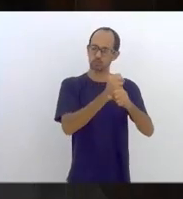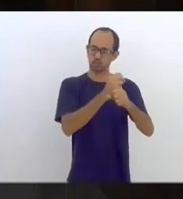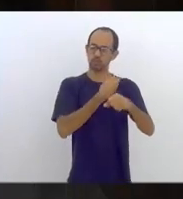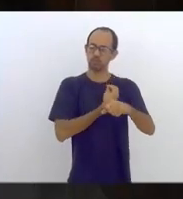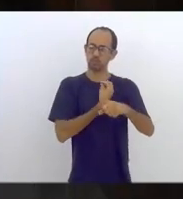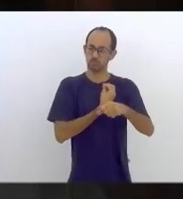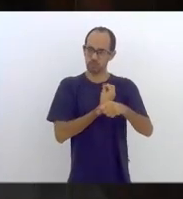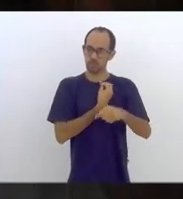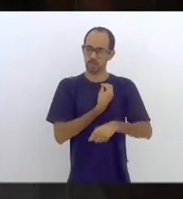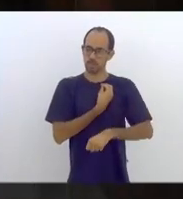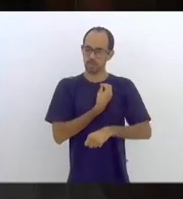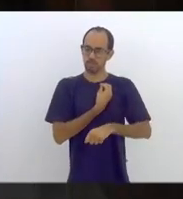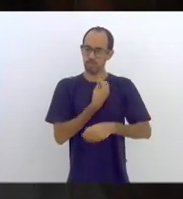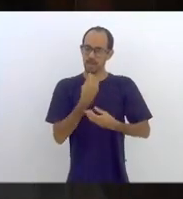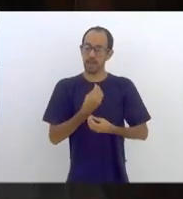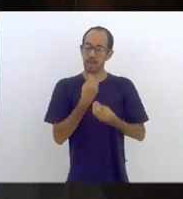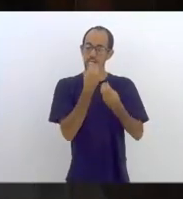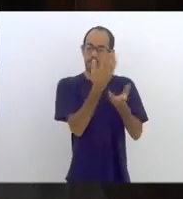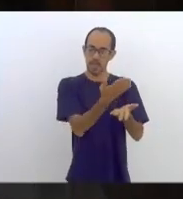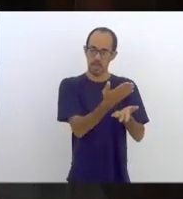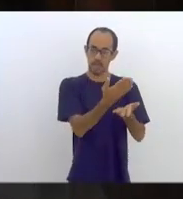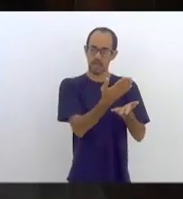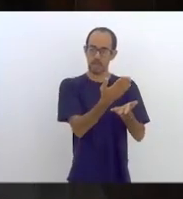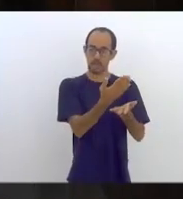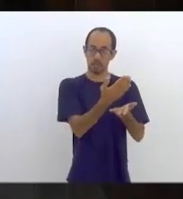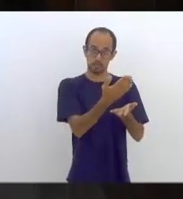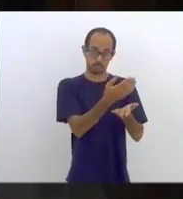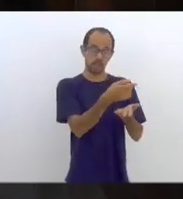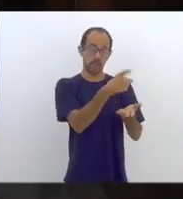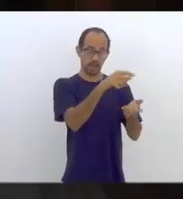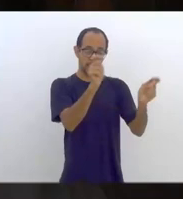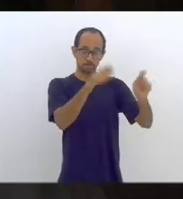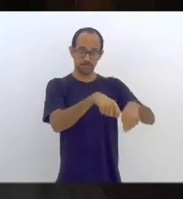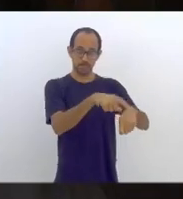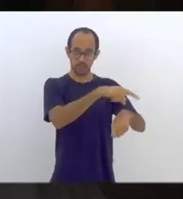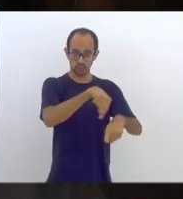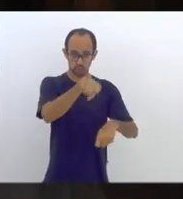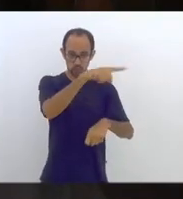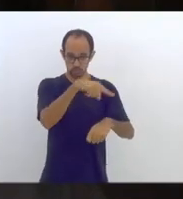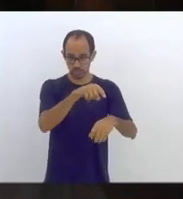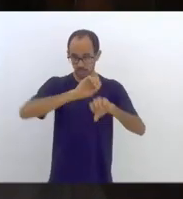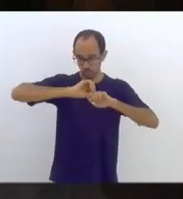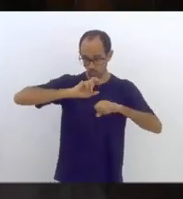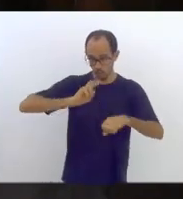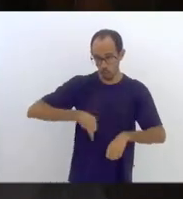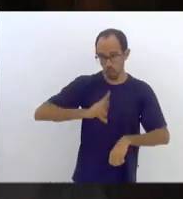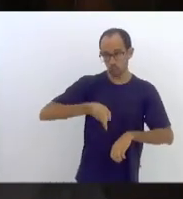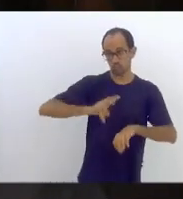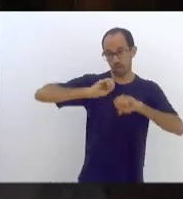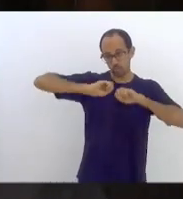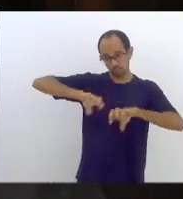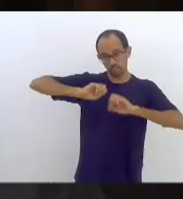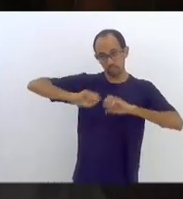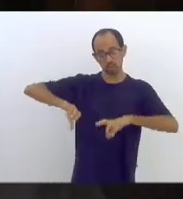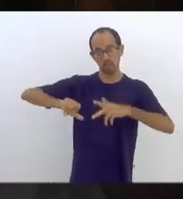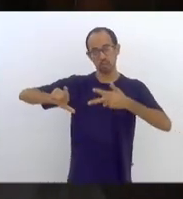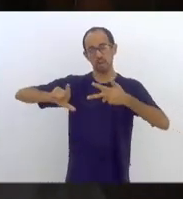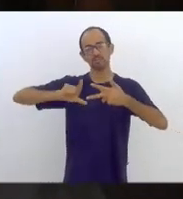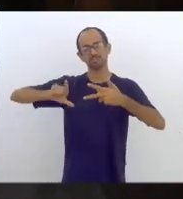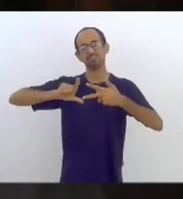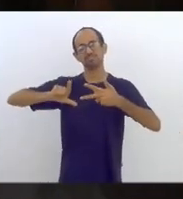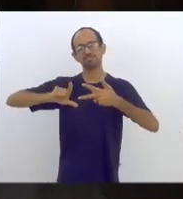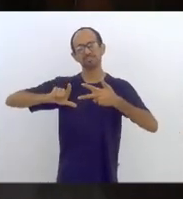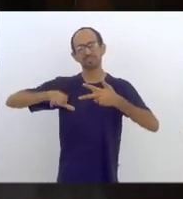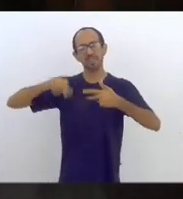que ele possa transferir para nós parlamentares e para este país o que é